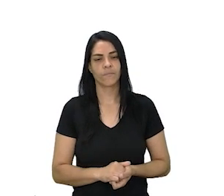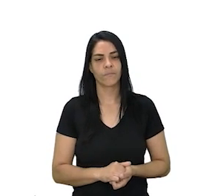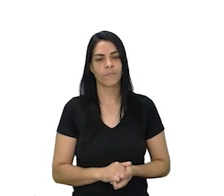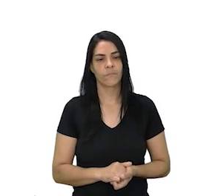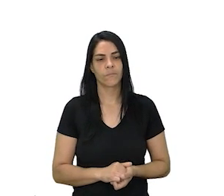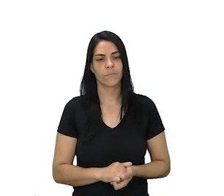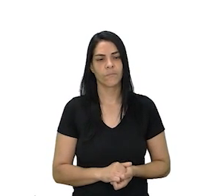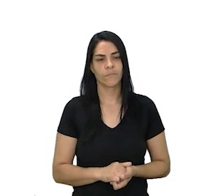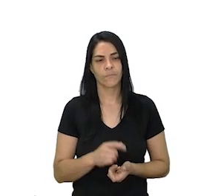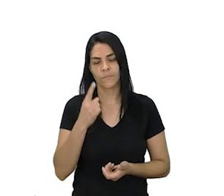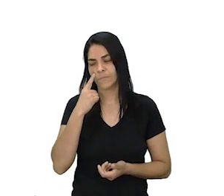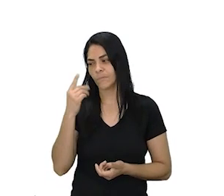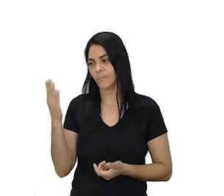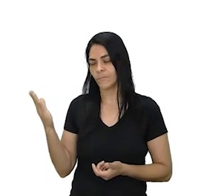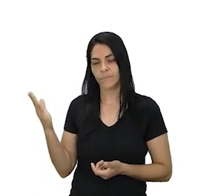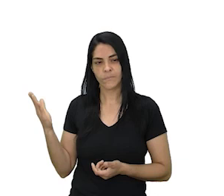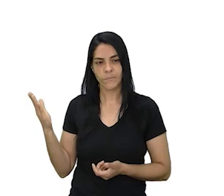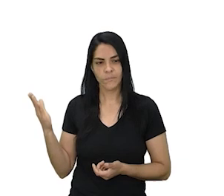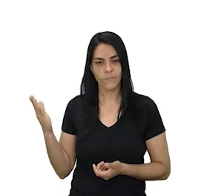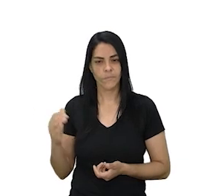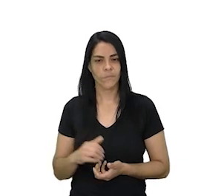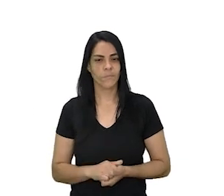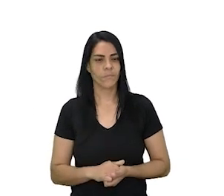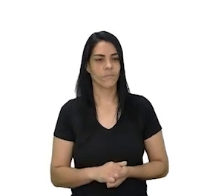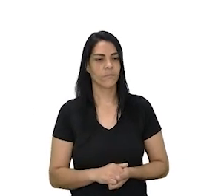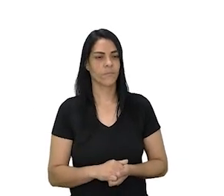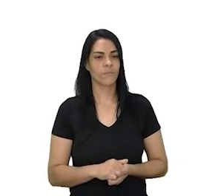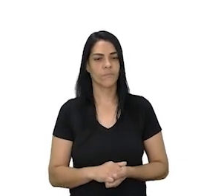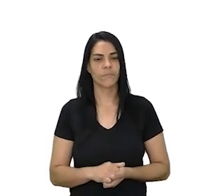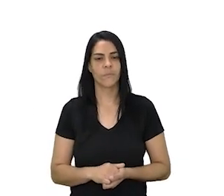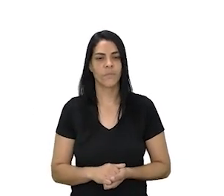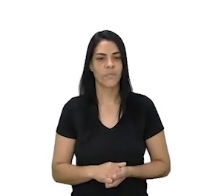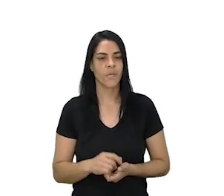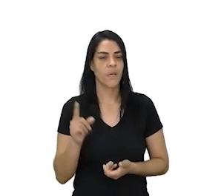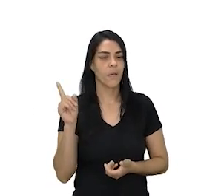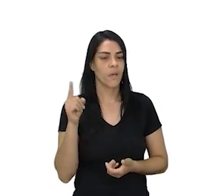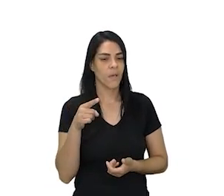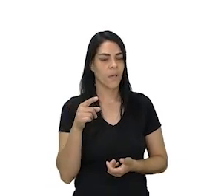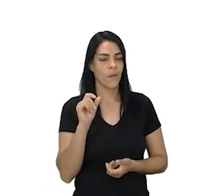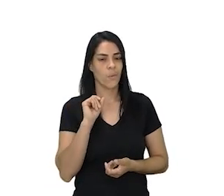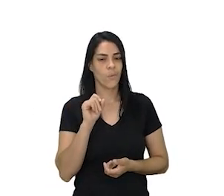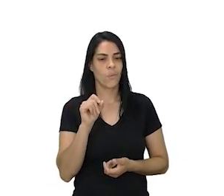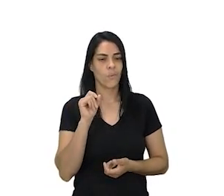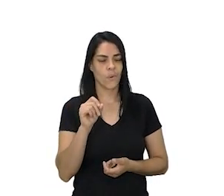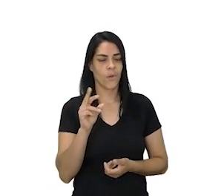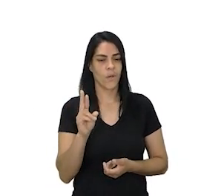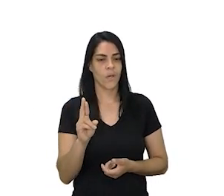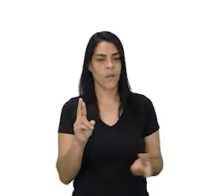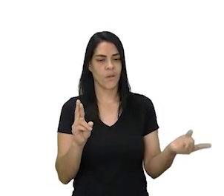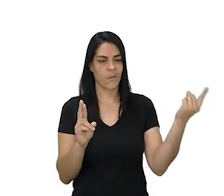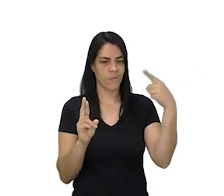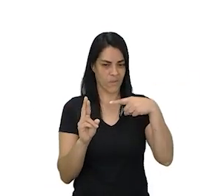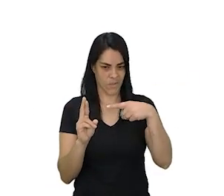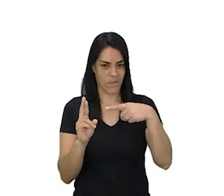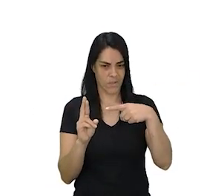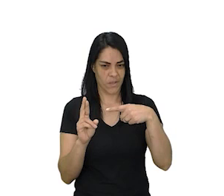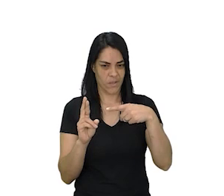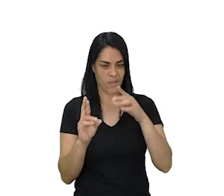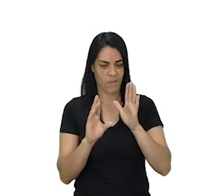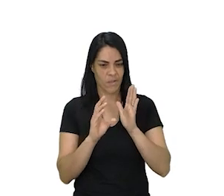lá no próprio PISA, né, que é um dos elementos que foram referenciados dentro do